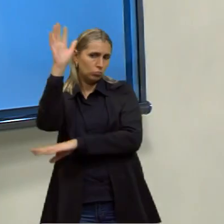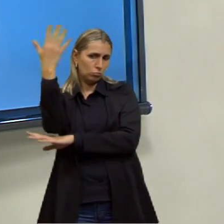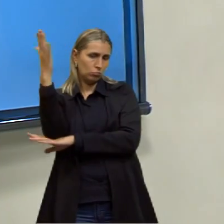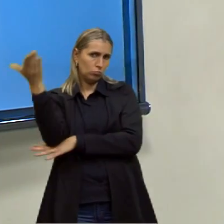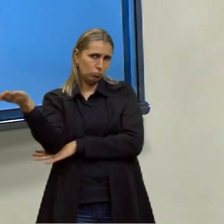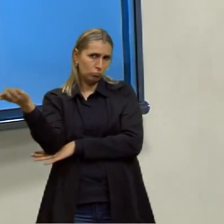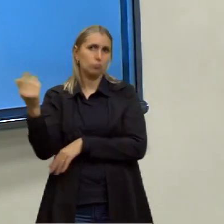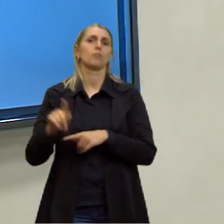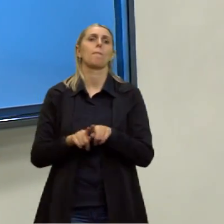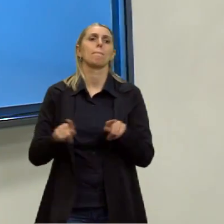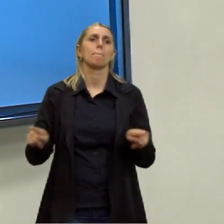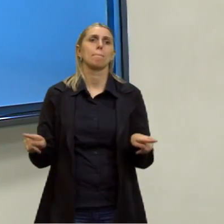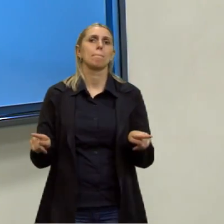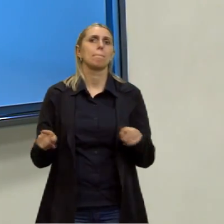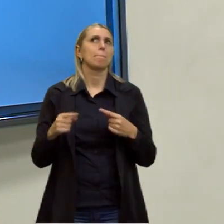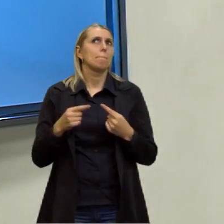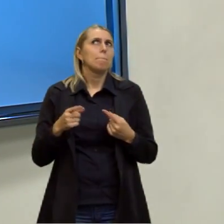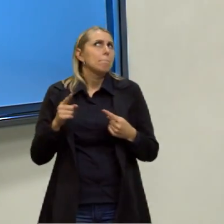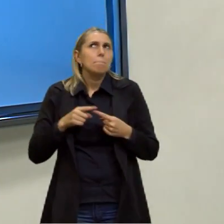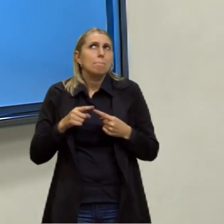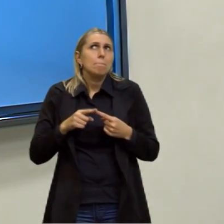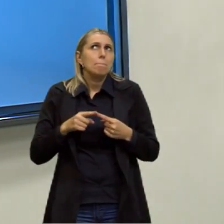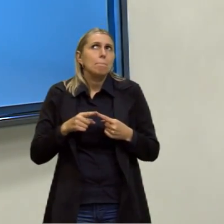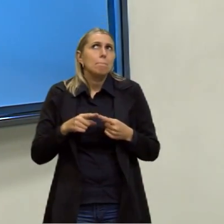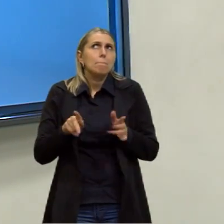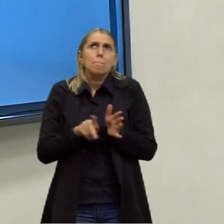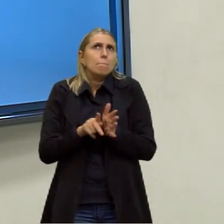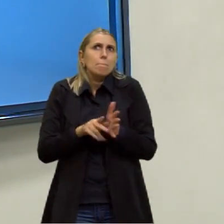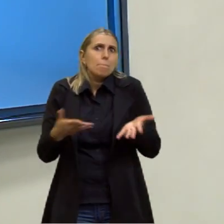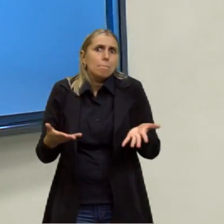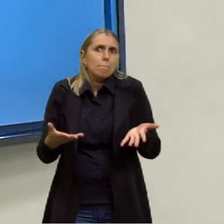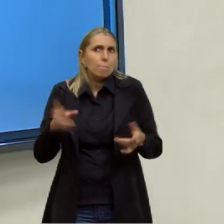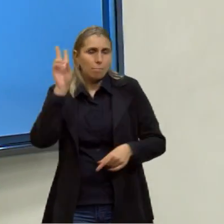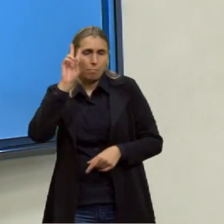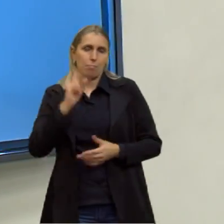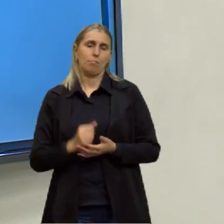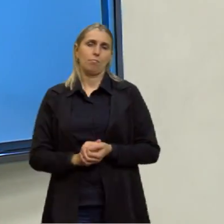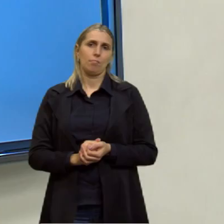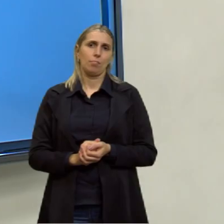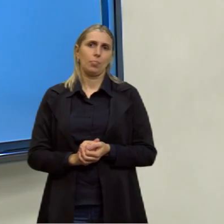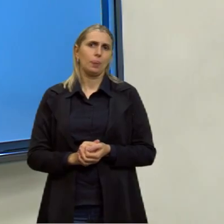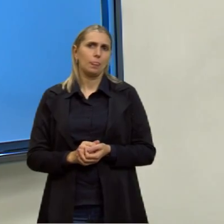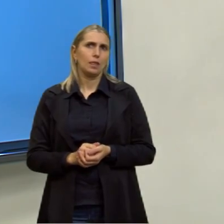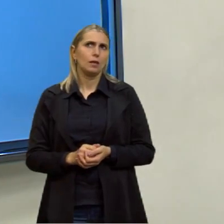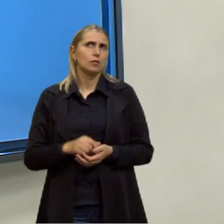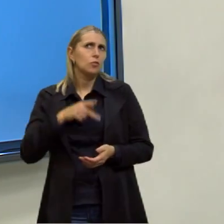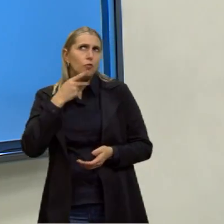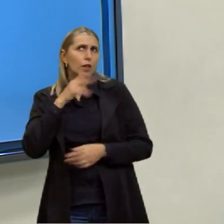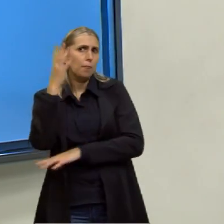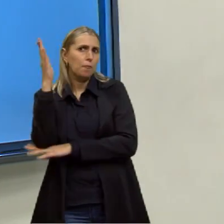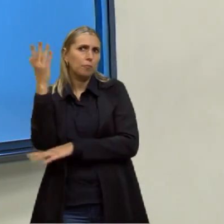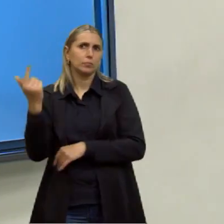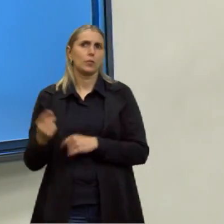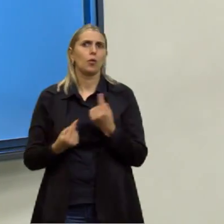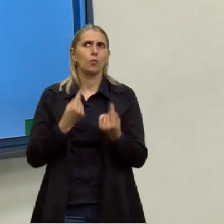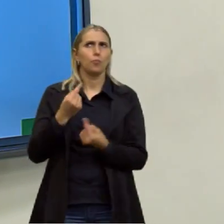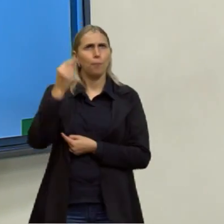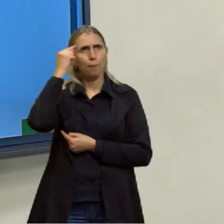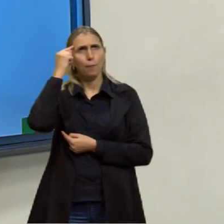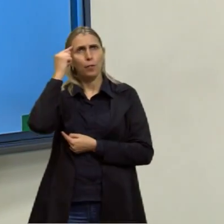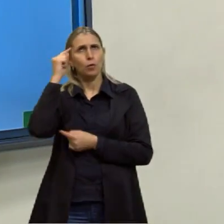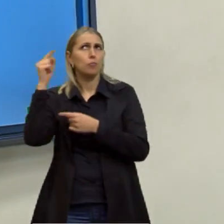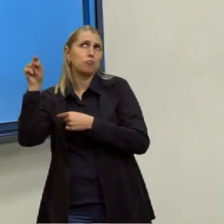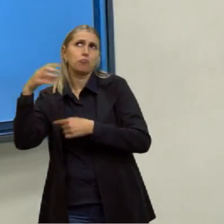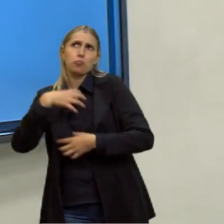árvore mas não existe um tipo específico que vocês vão lembrar o seu falar árvore alguém pode pensar